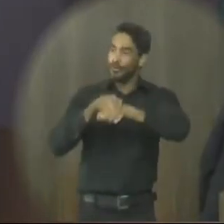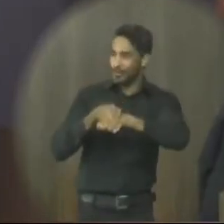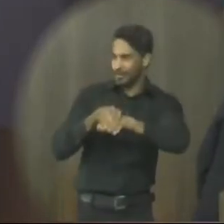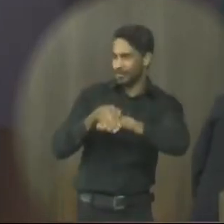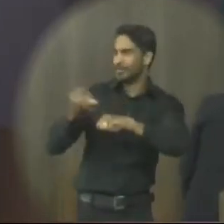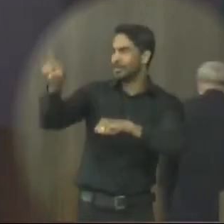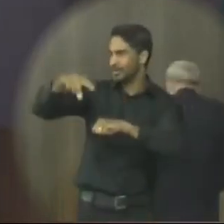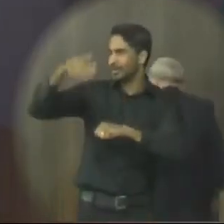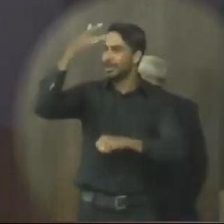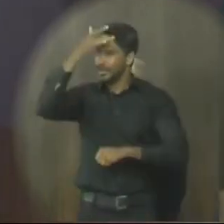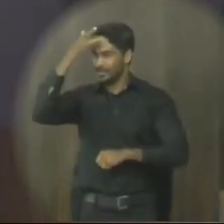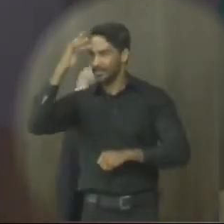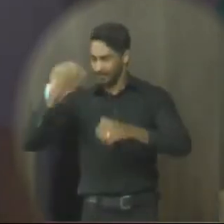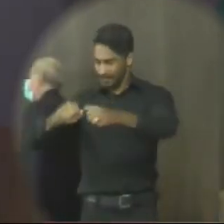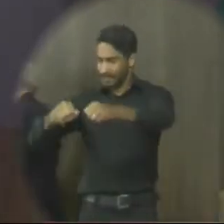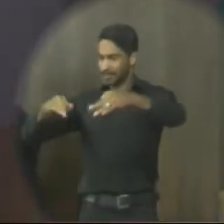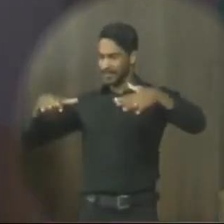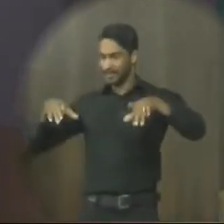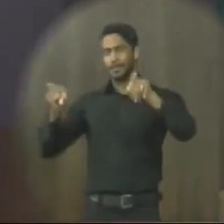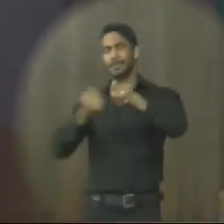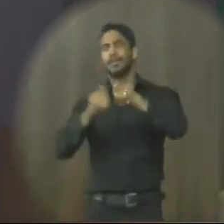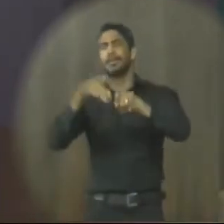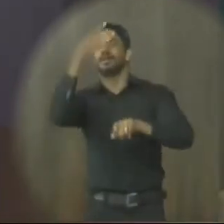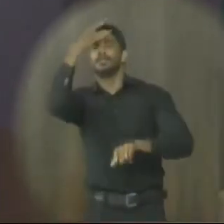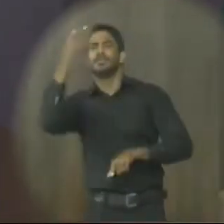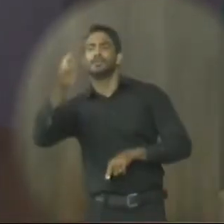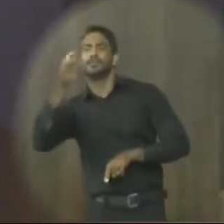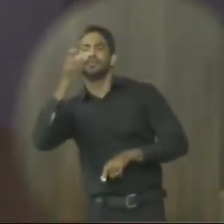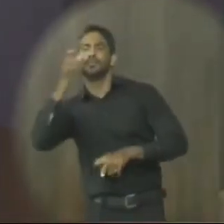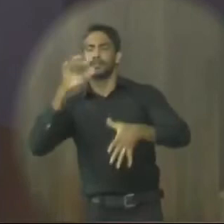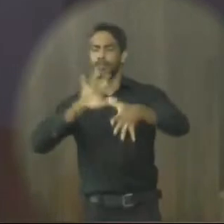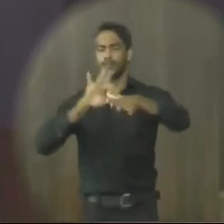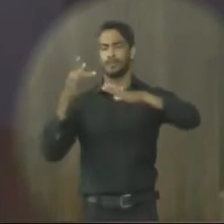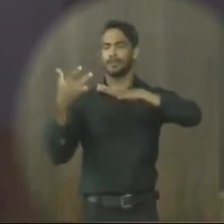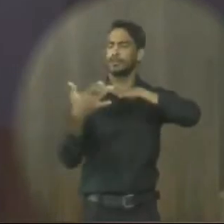de Anaúba que estão acompanhando pelas redes sociais.